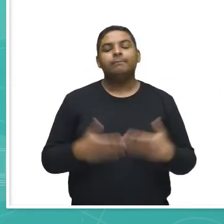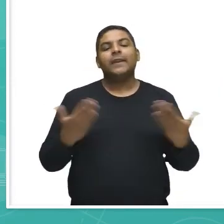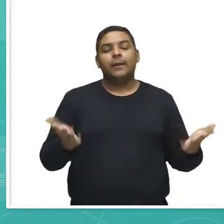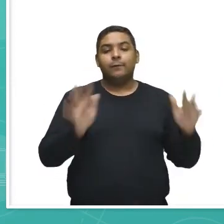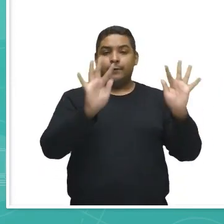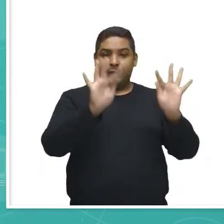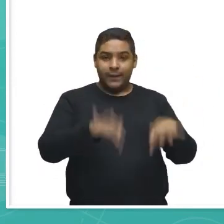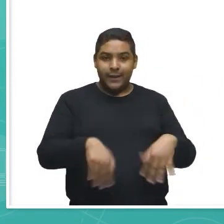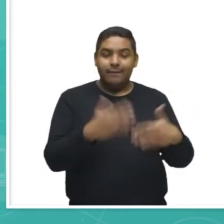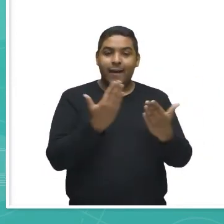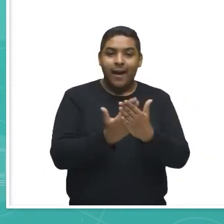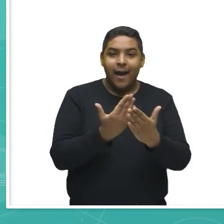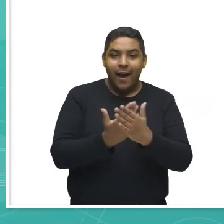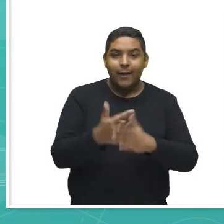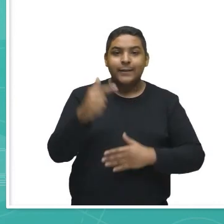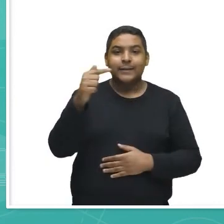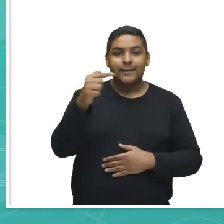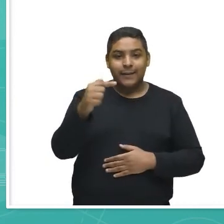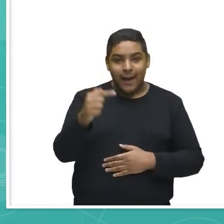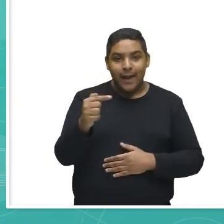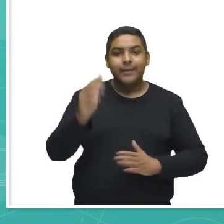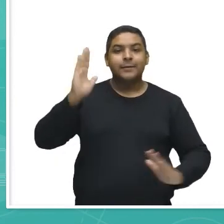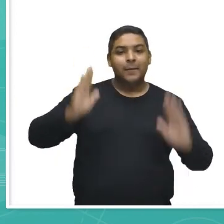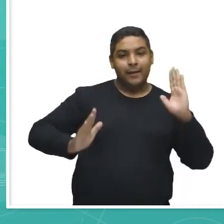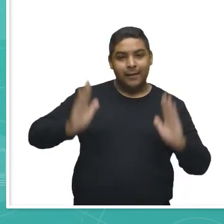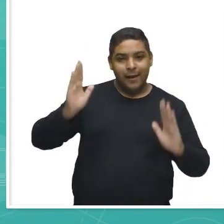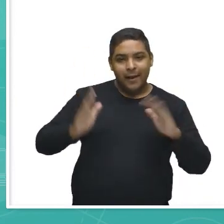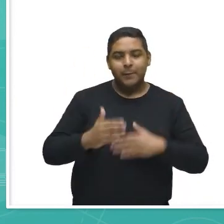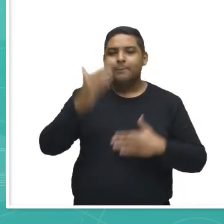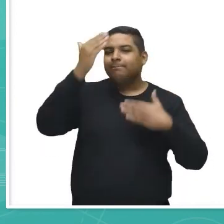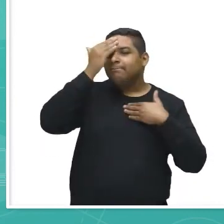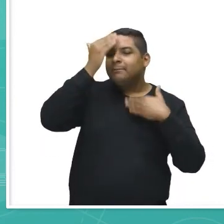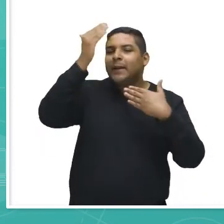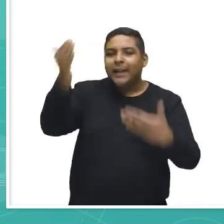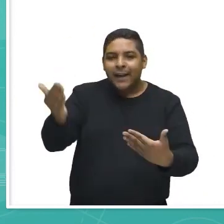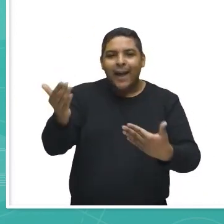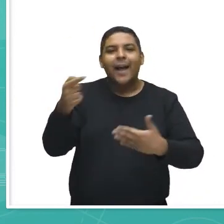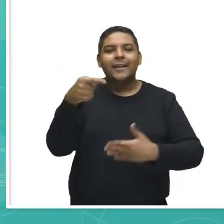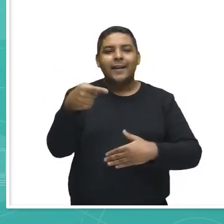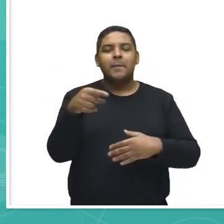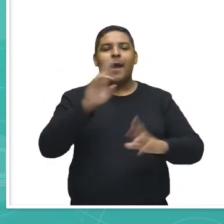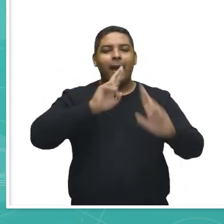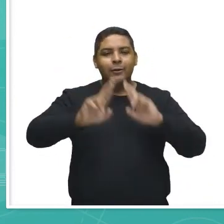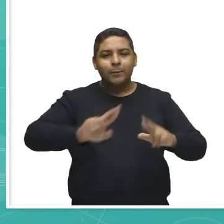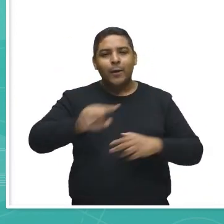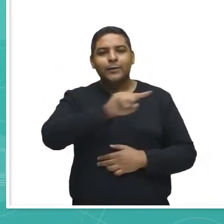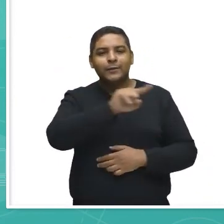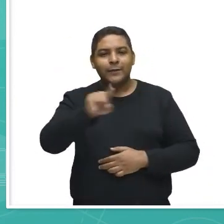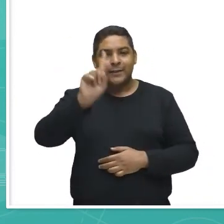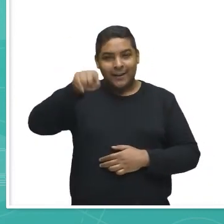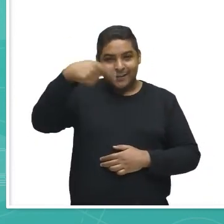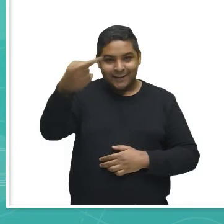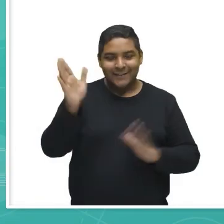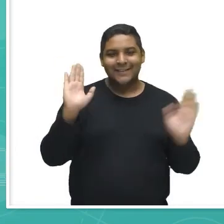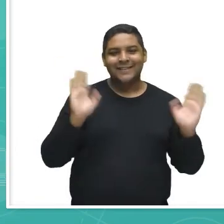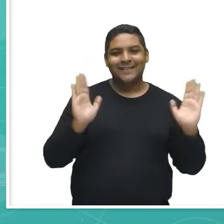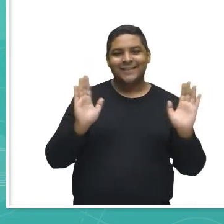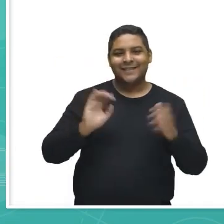aí a nossa aula da sétima etapa. Muito obrigada pela participação de vocês e até breve!